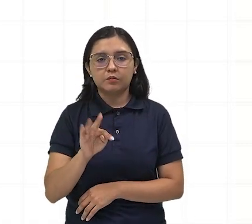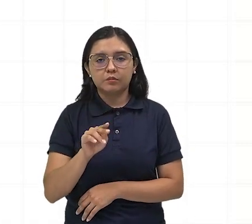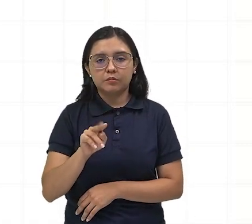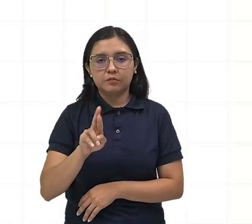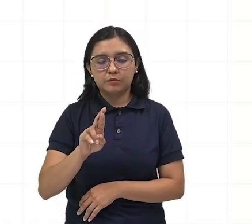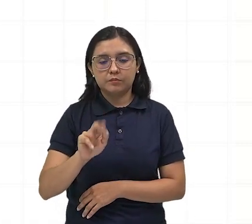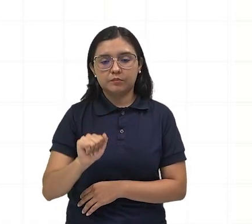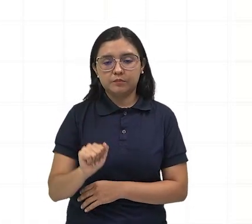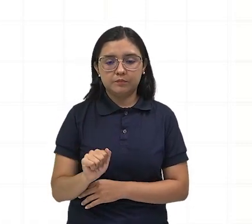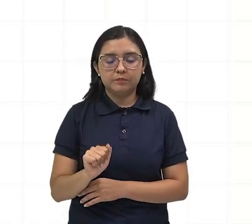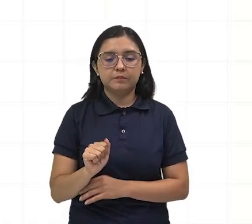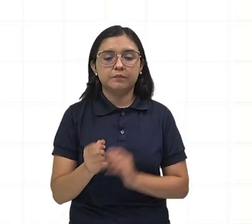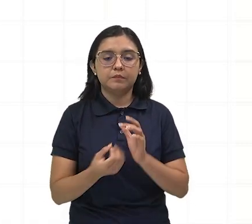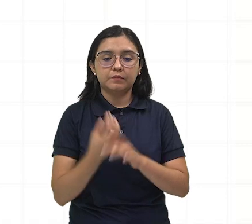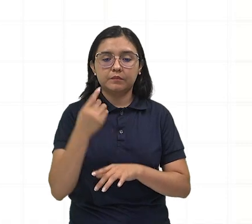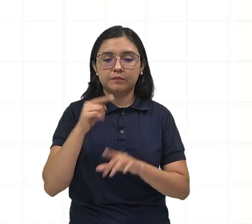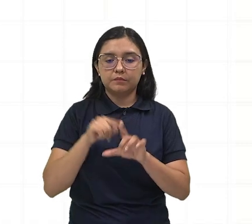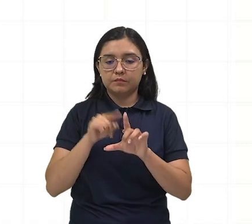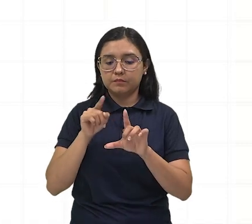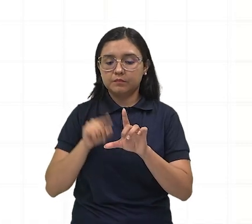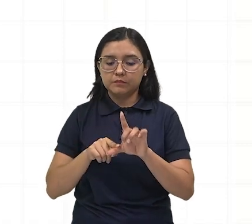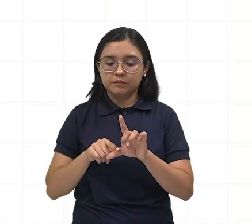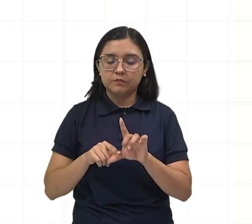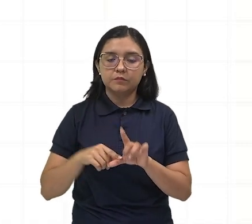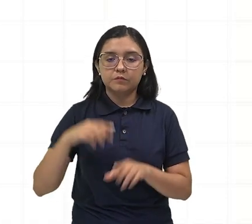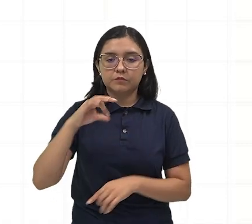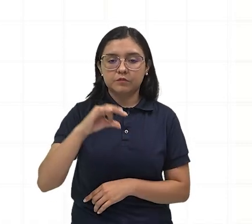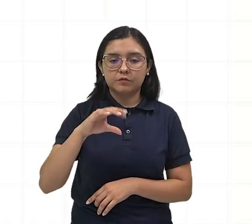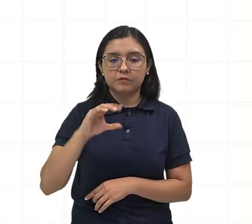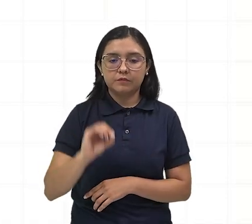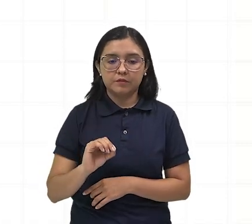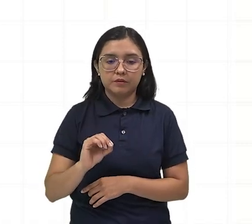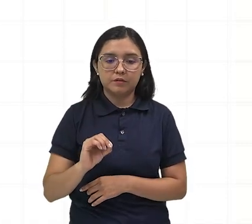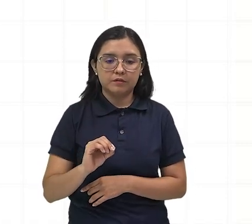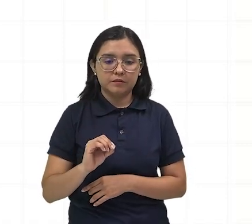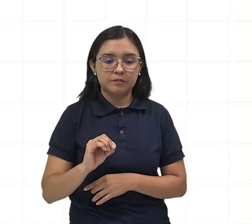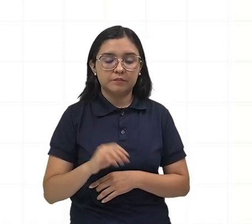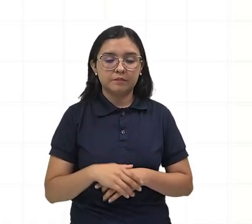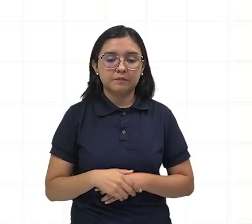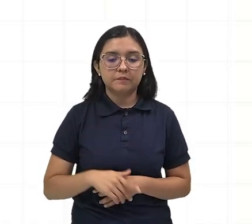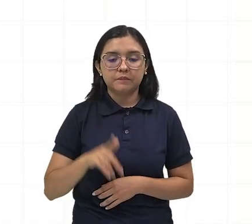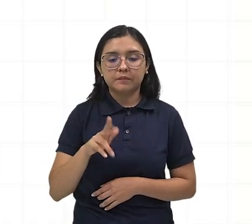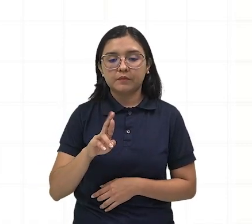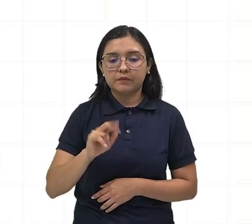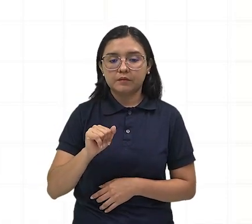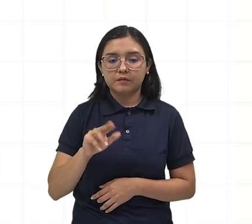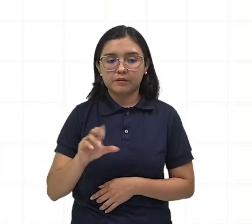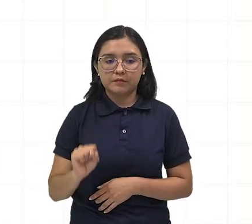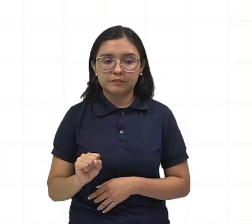então, um ângulo de 90 graus perpendicular à base, tá?